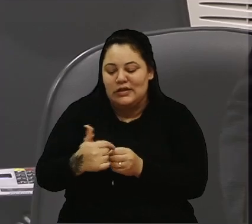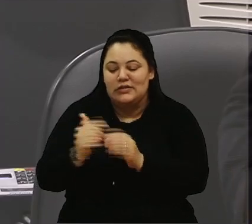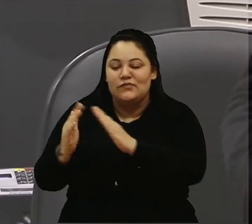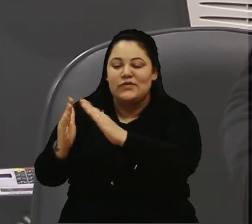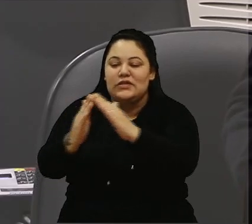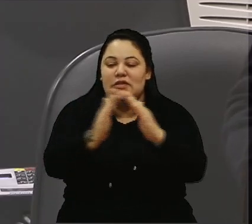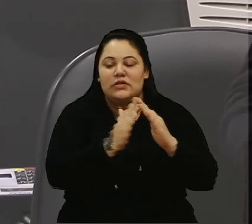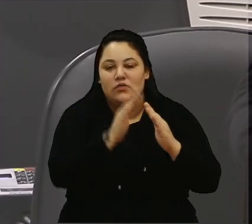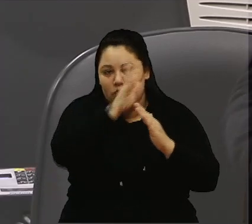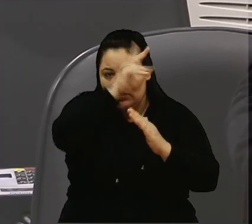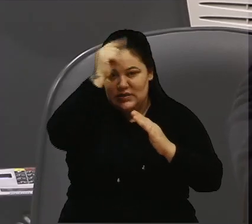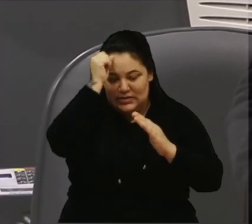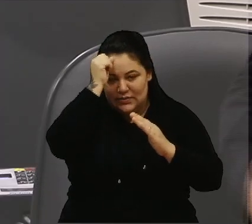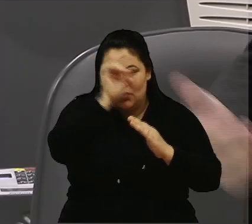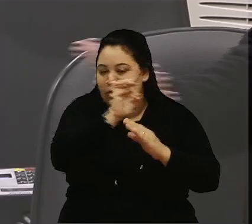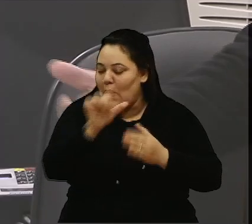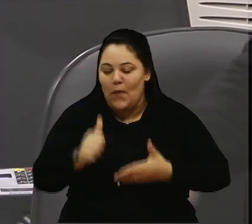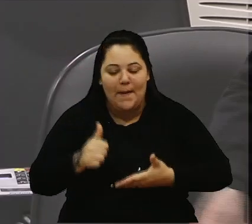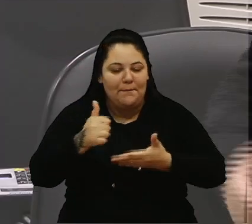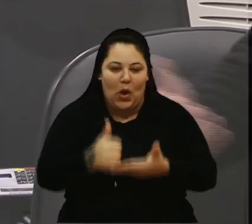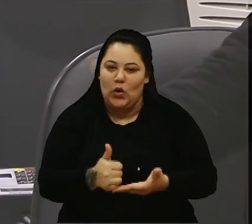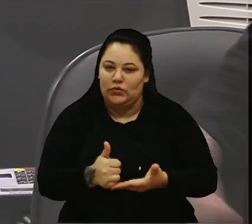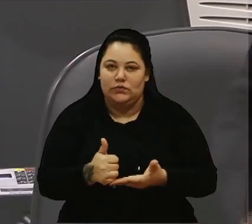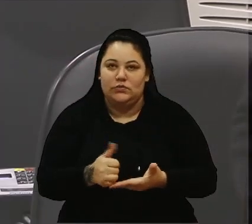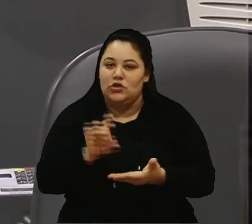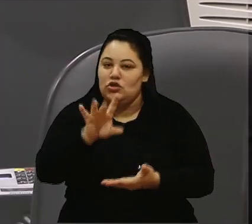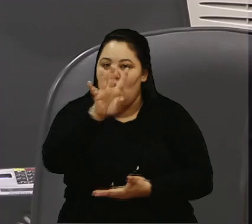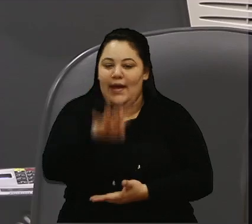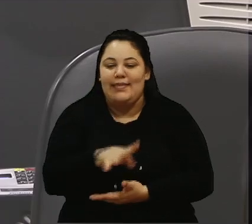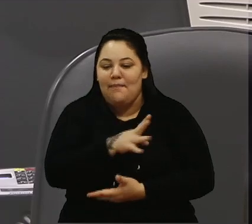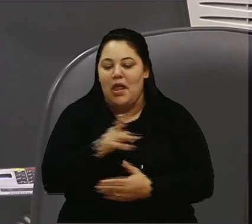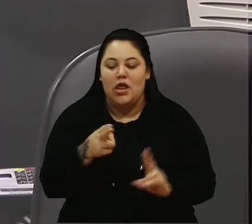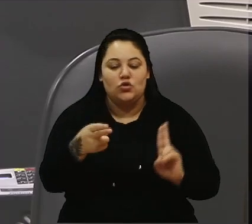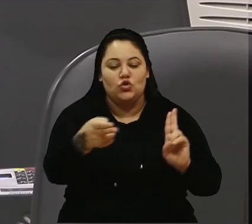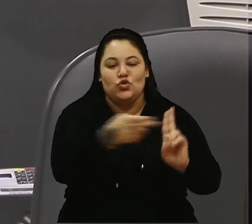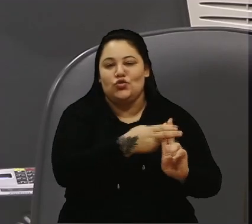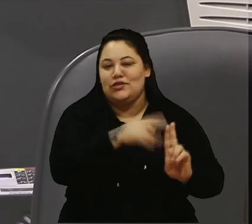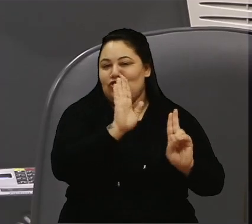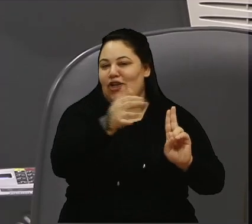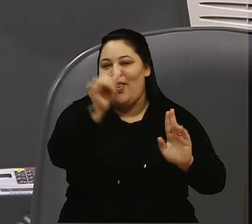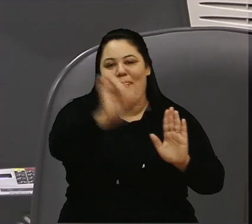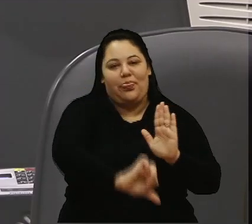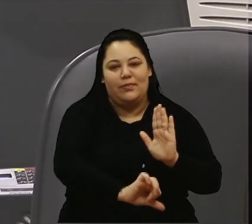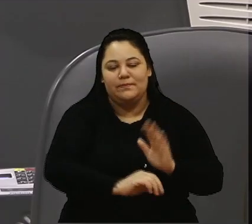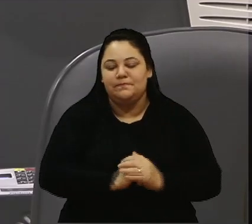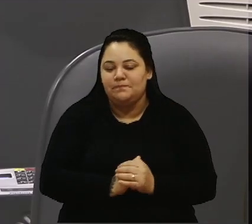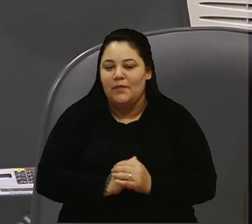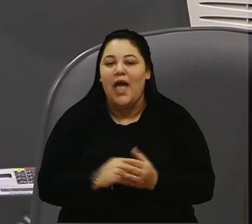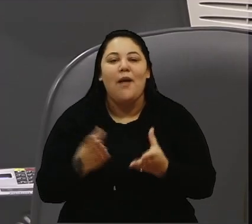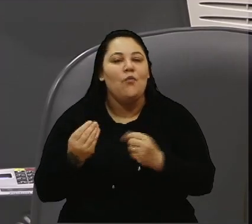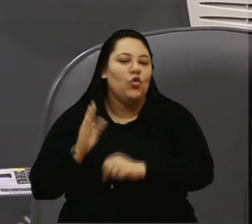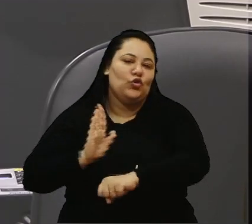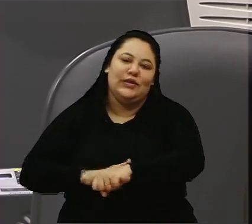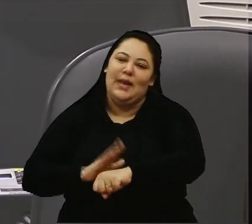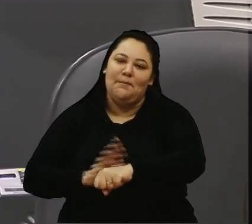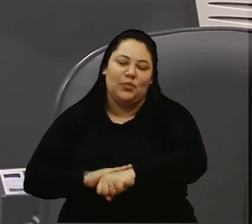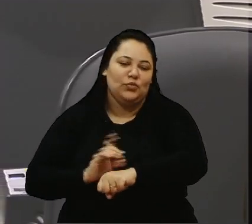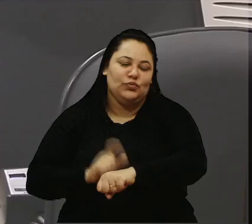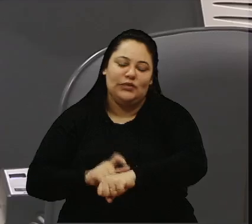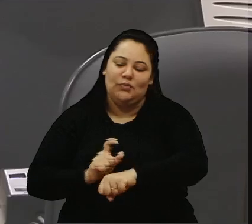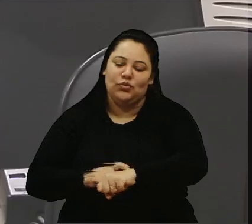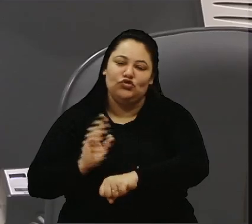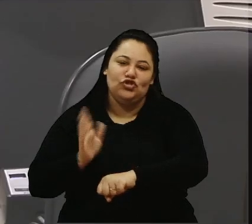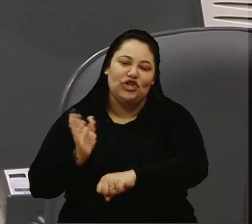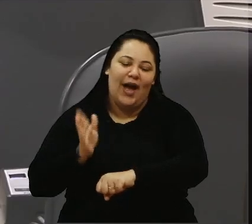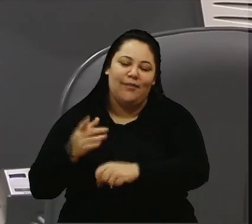contribuem, nada vem além da tabela do SUS que está defasada. Há muito tempo já se discute, inclusive,